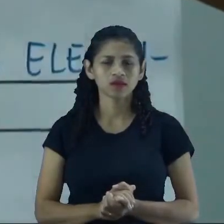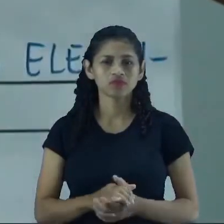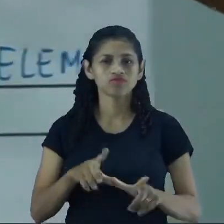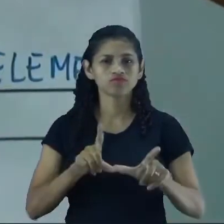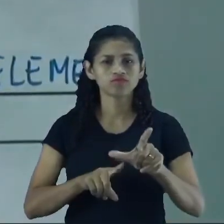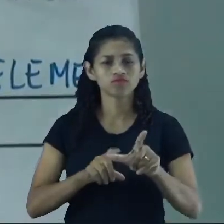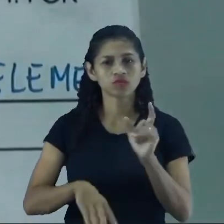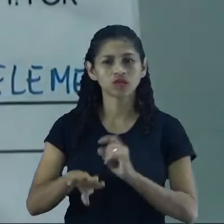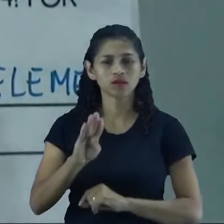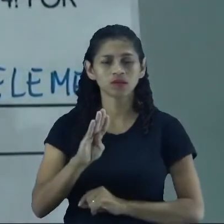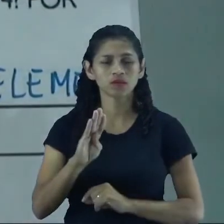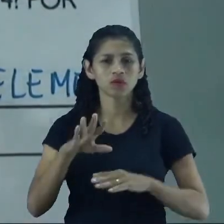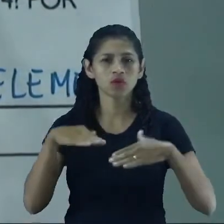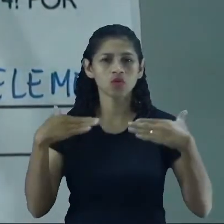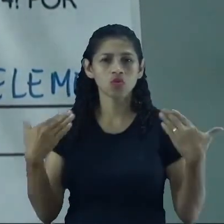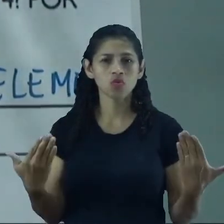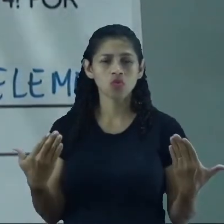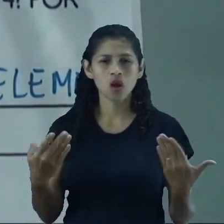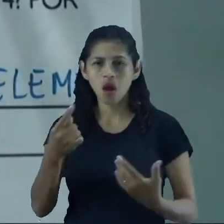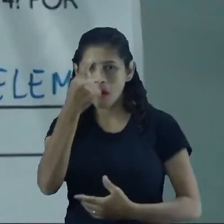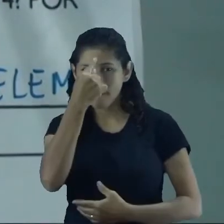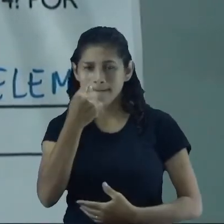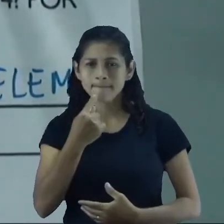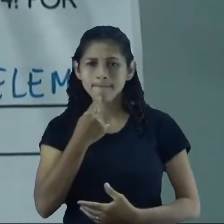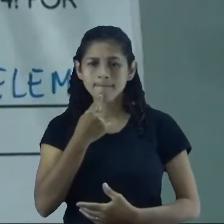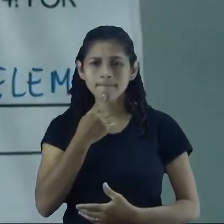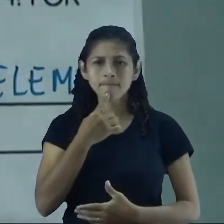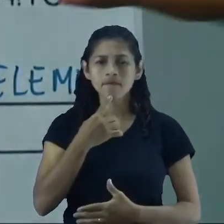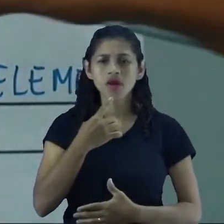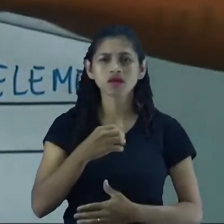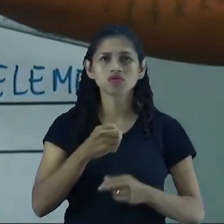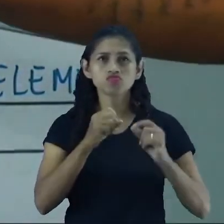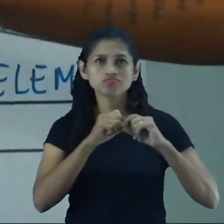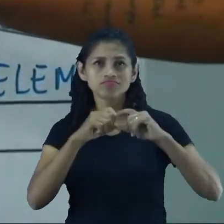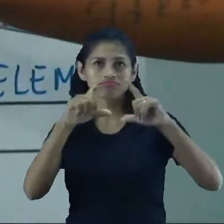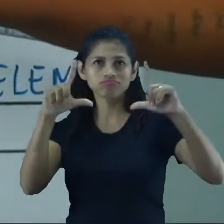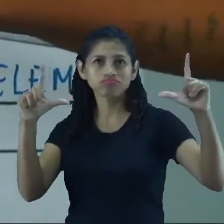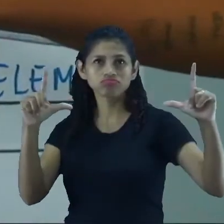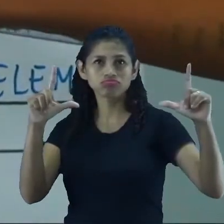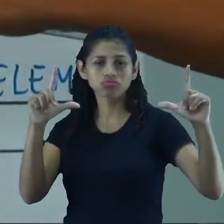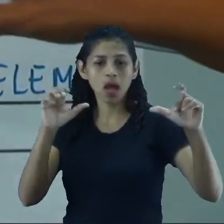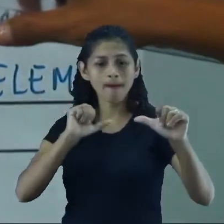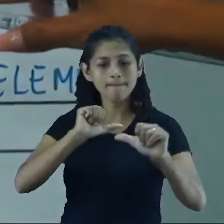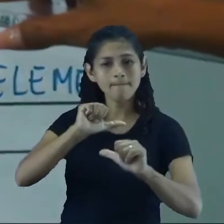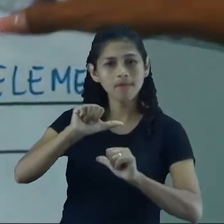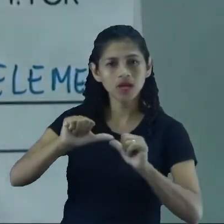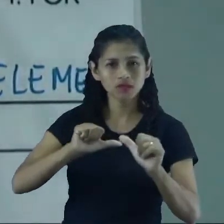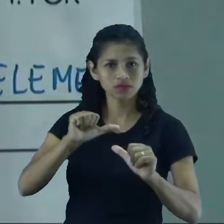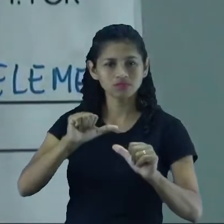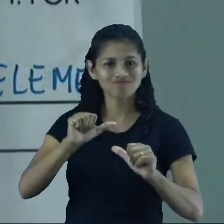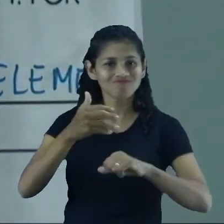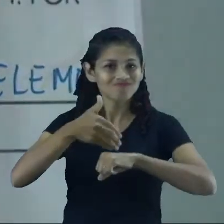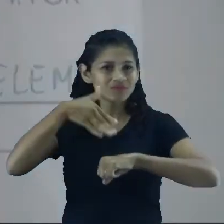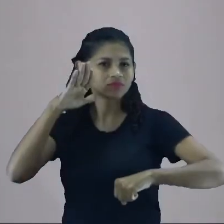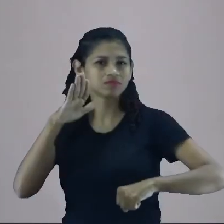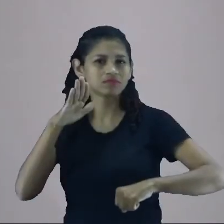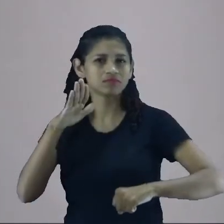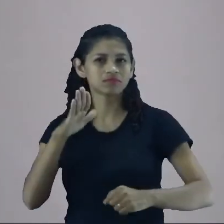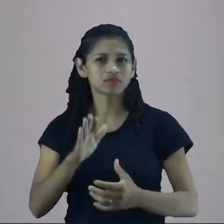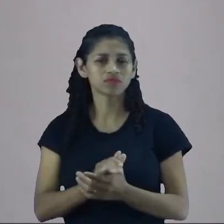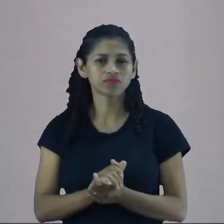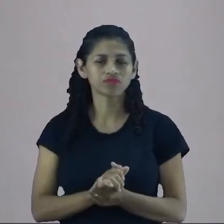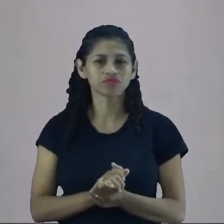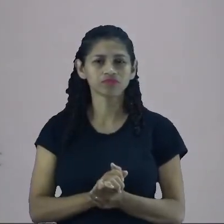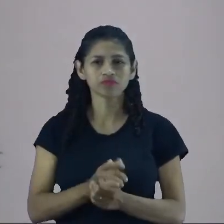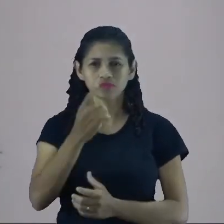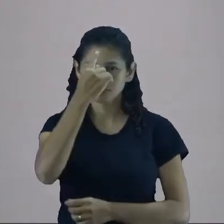qual imagem a paisagem aparece mais modificada? Explique. A imagem 2, né? Que é essa imagem